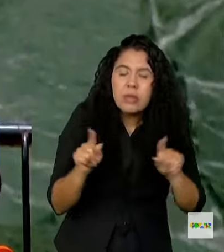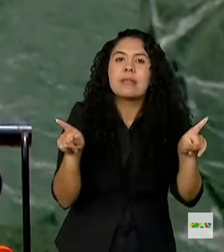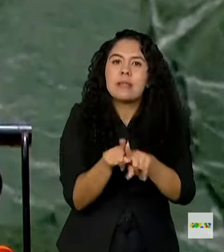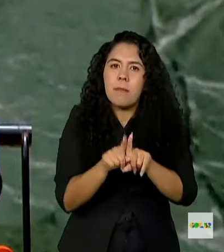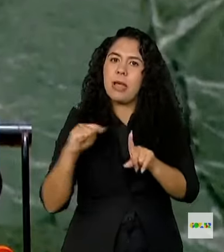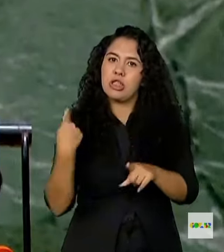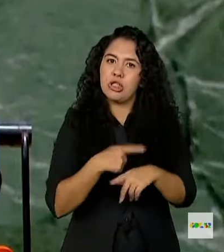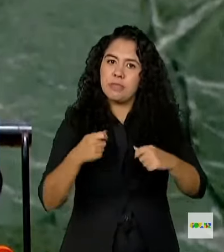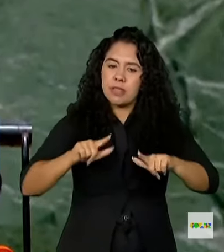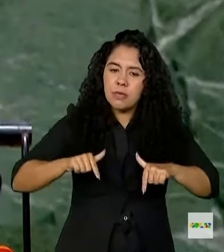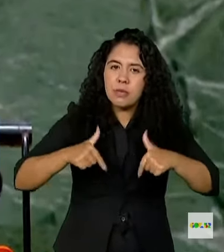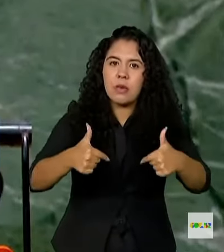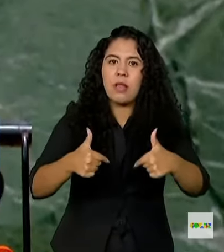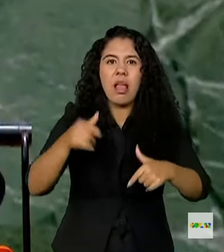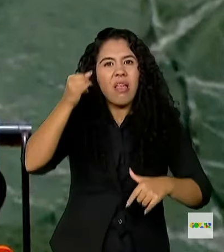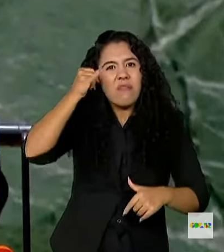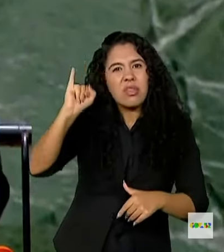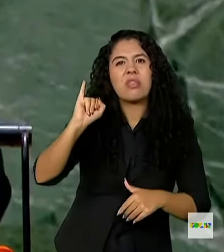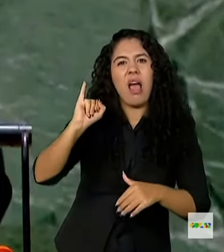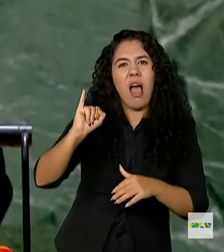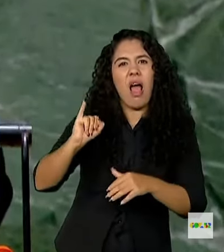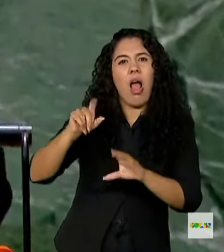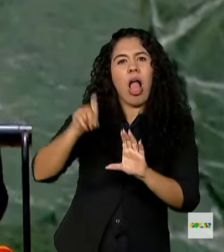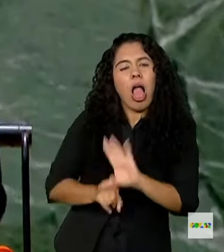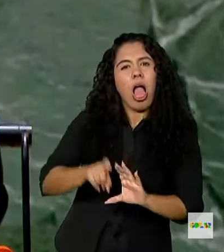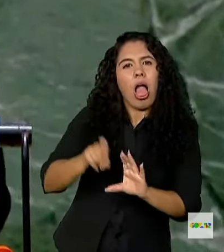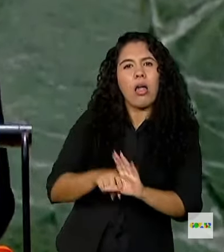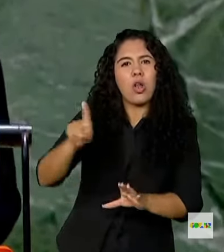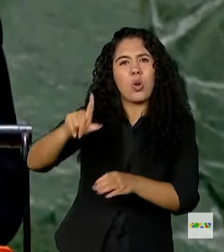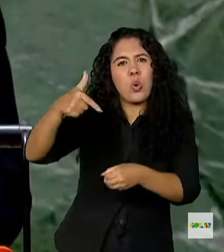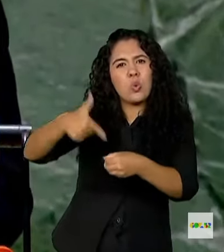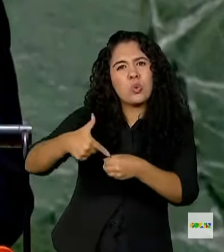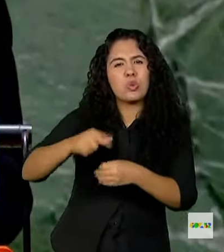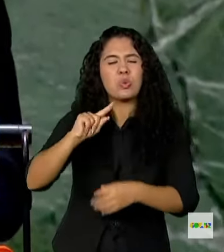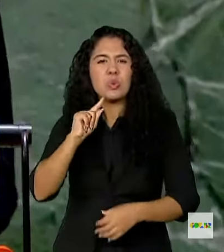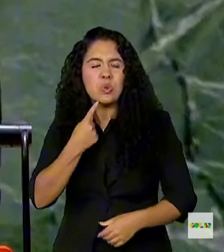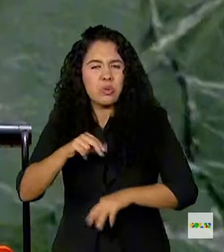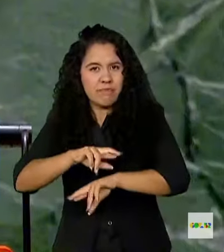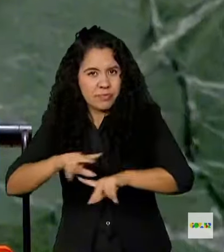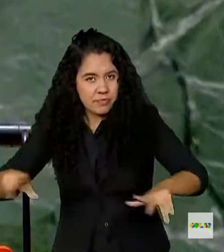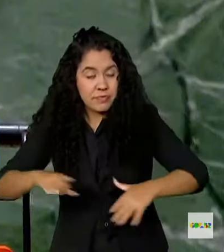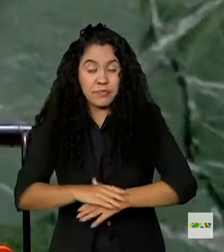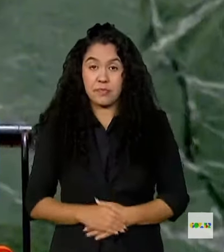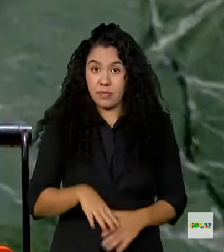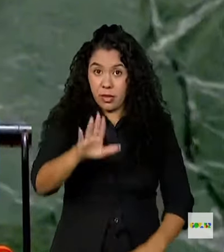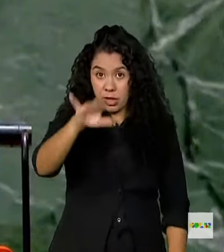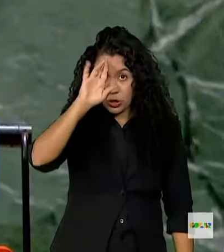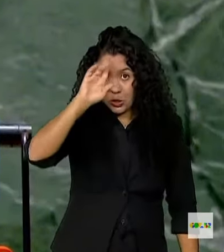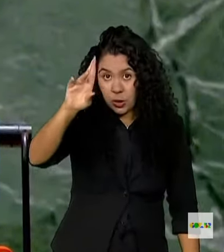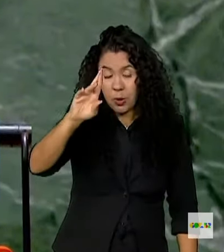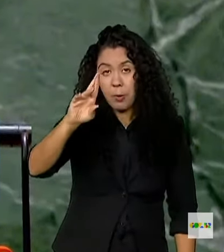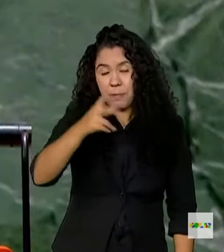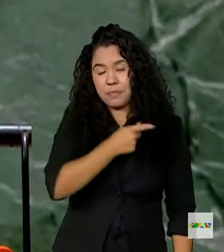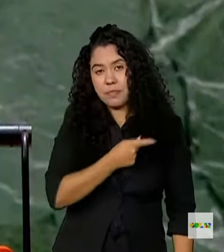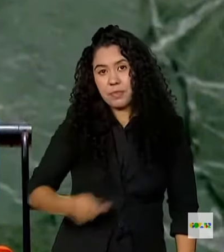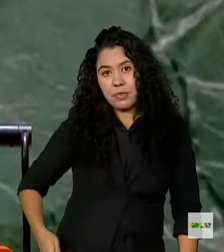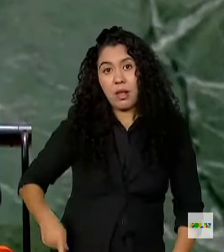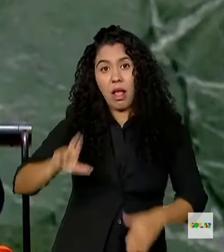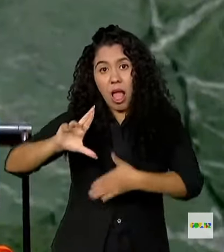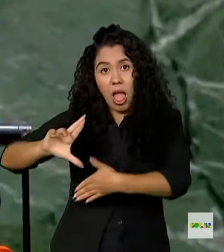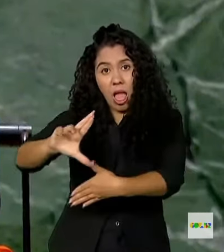menos dependente de combustíveis fósseis. Senhor presidente, na América Latina vive-se